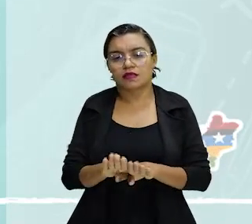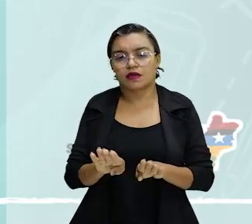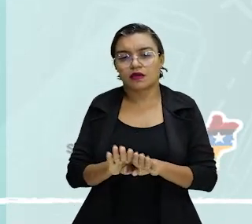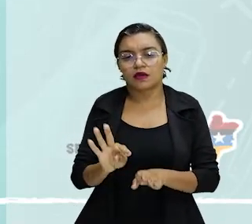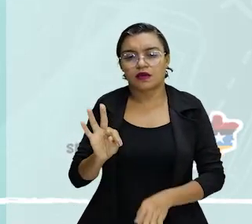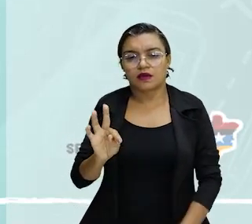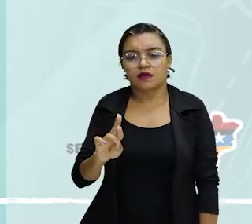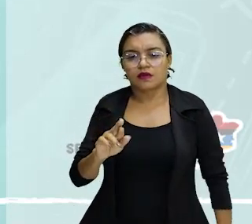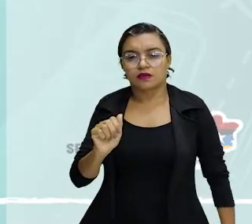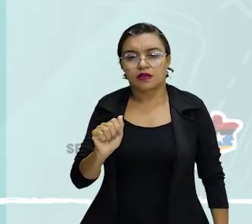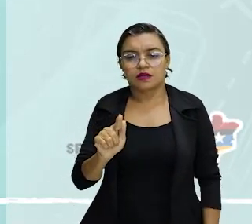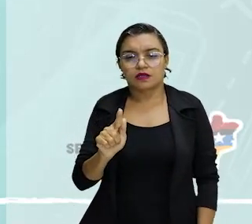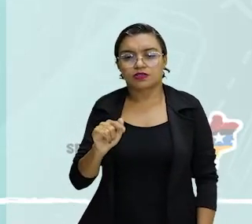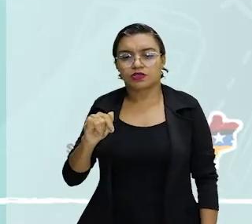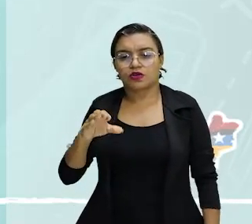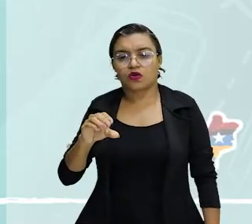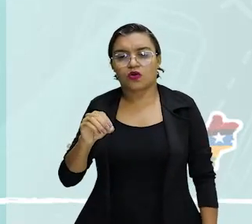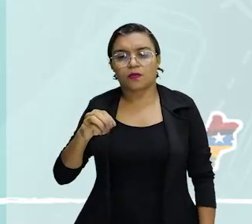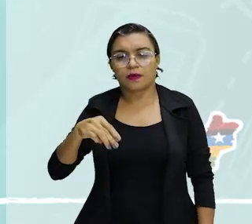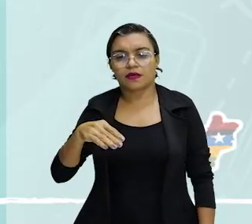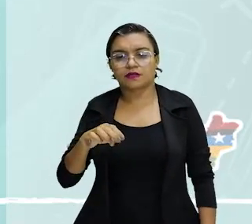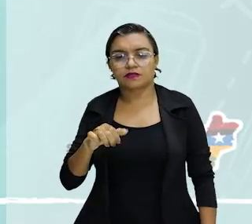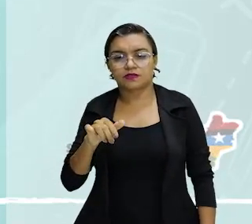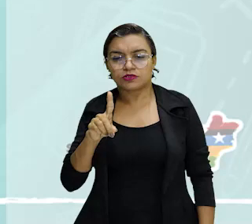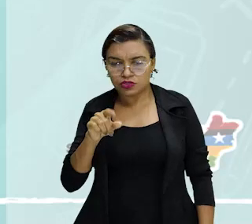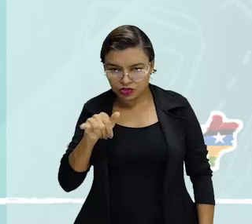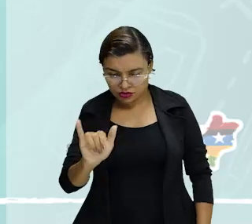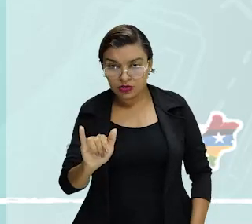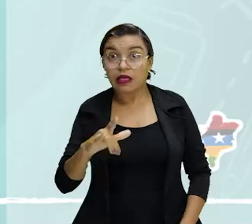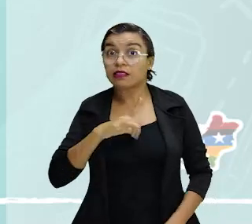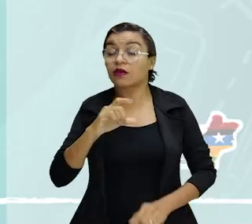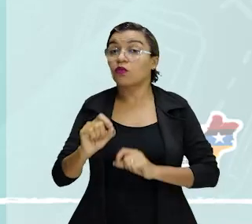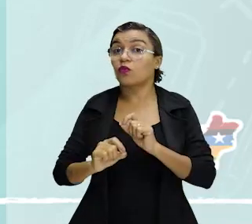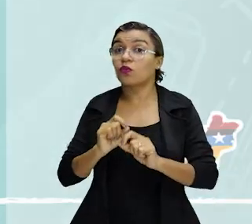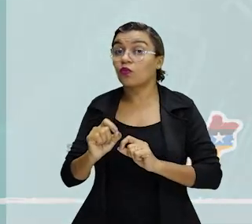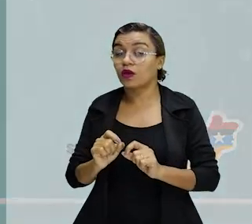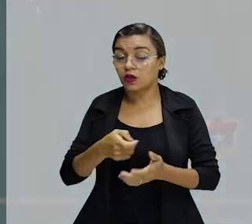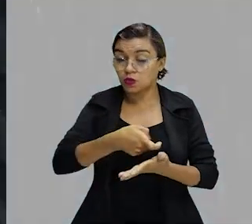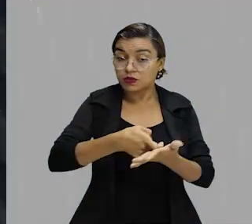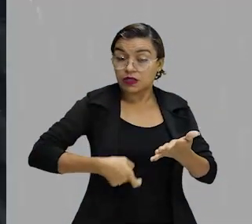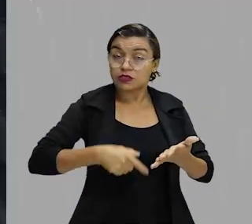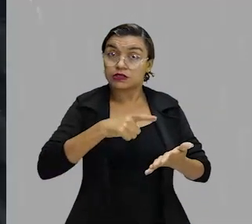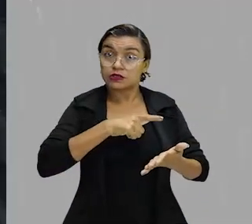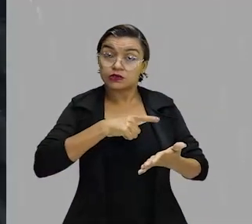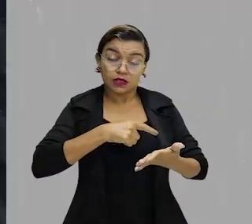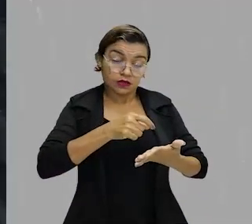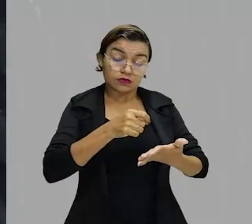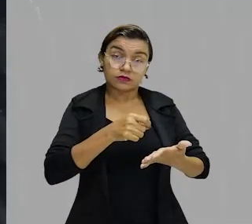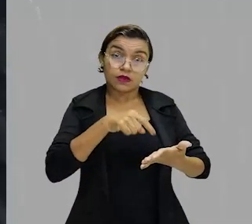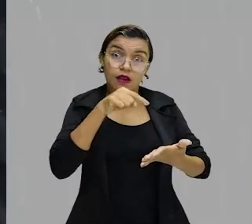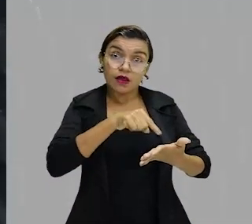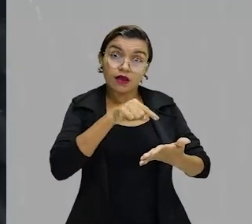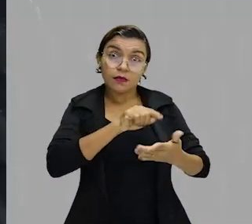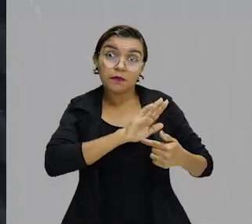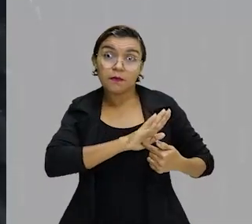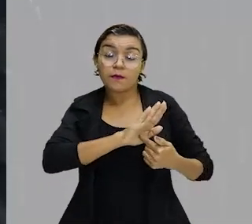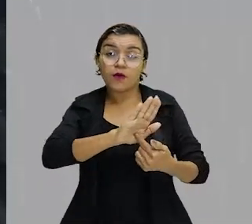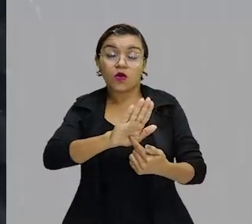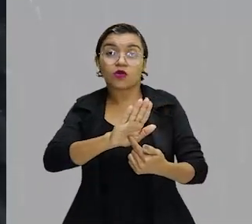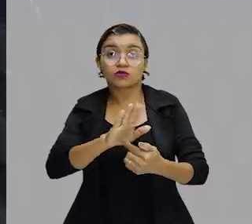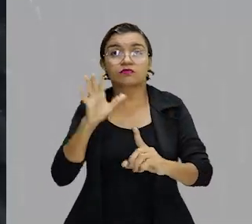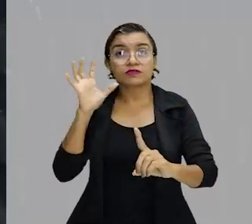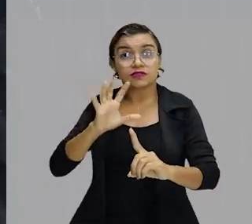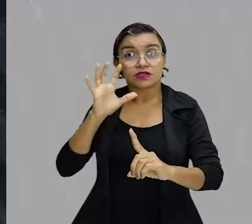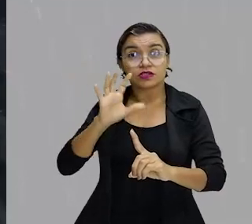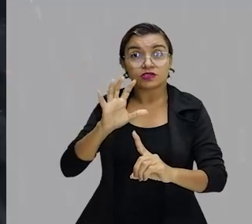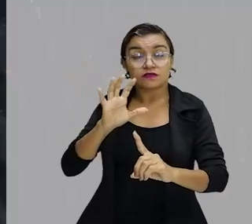perceber, mistura as duas coisas. É uma comédia, então é um texto que tem elementos que vão fazer o público rir e vão fazer